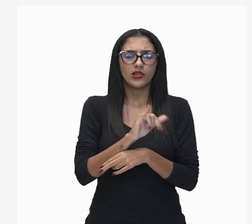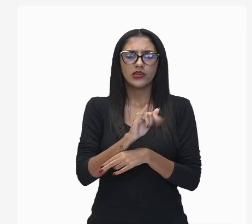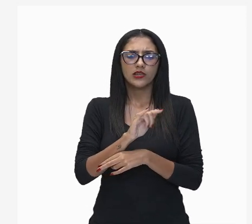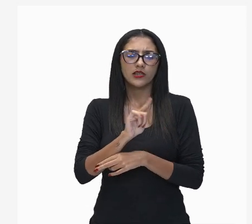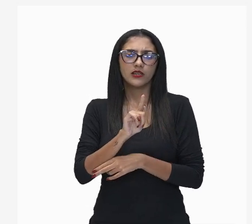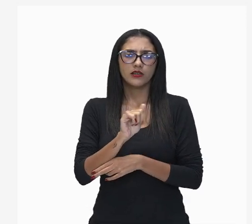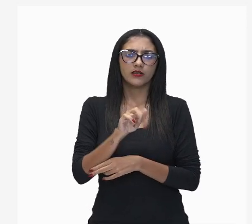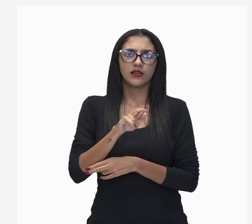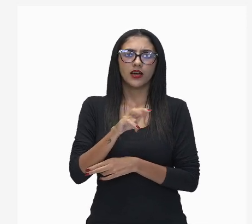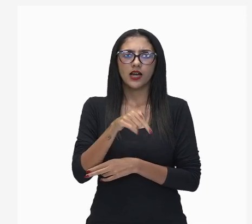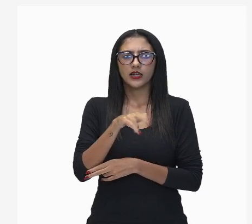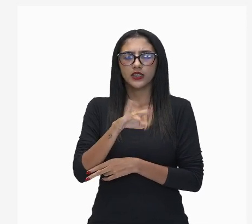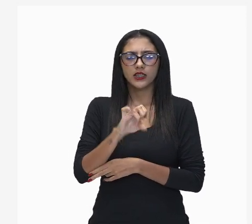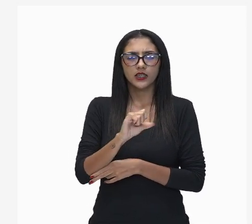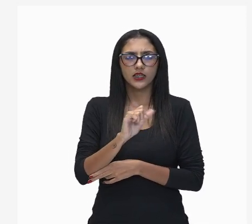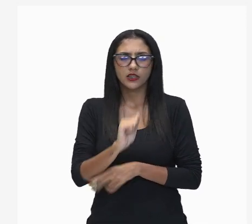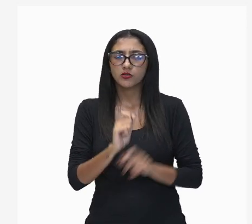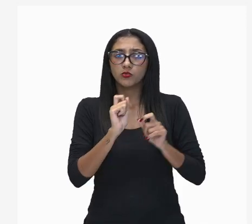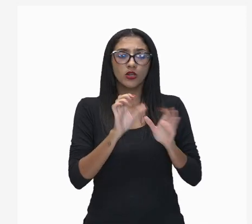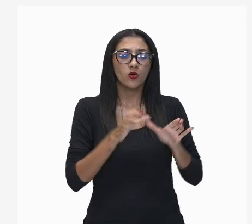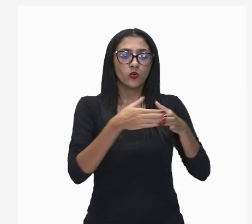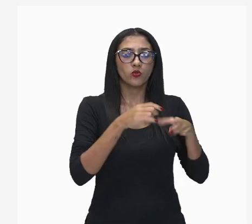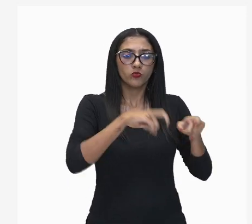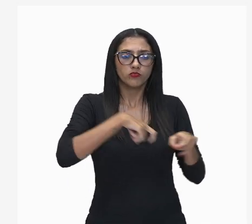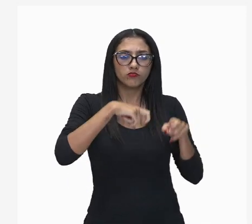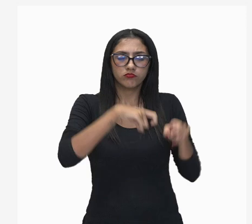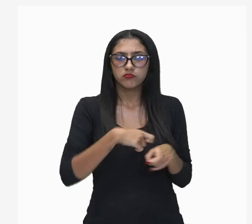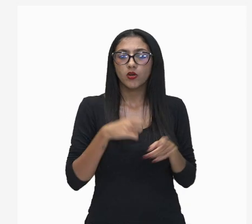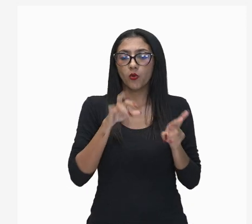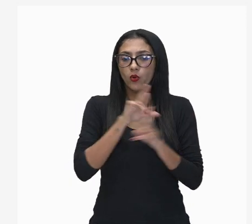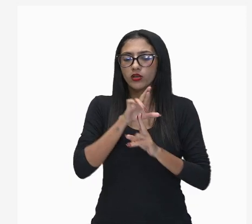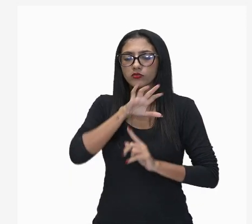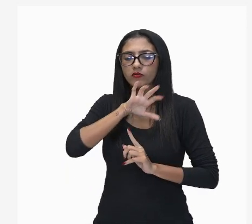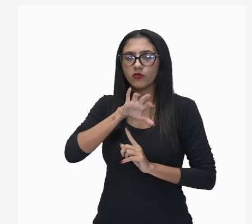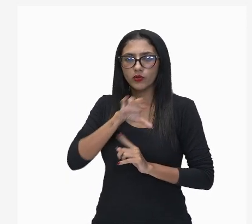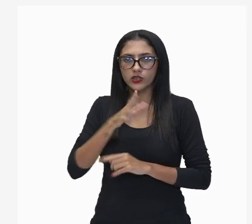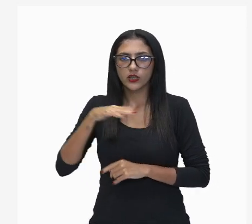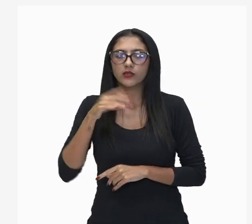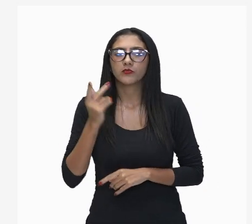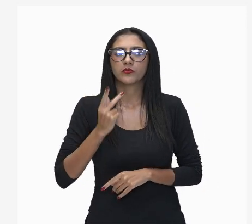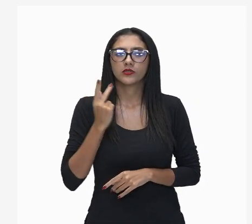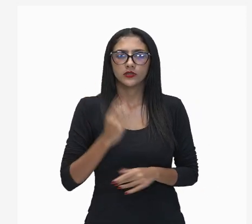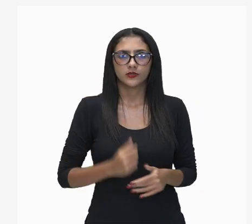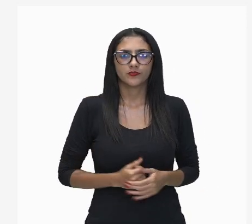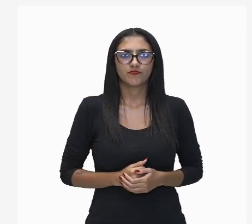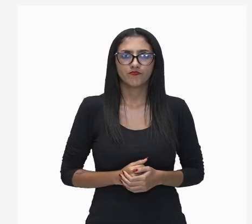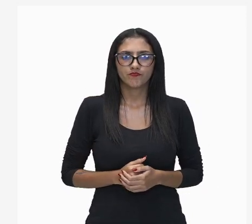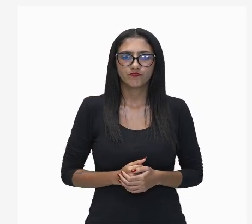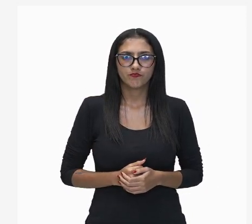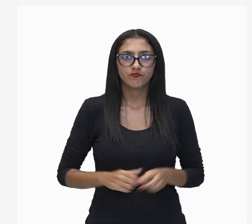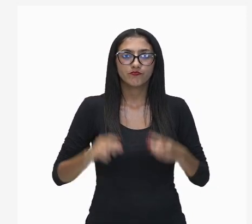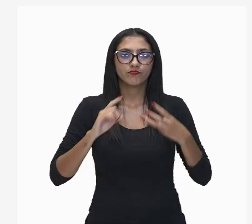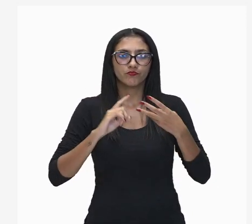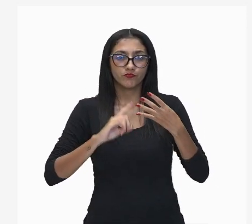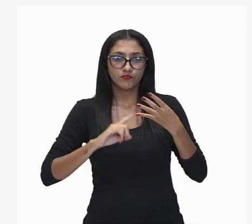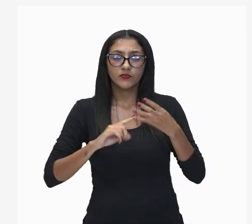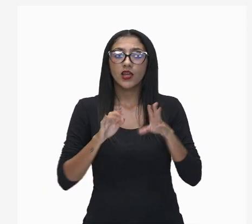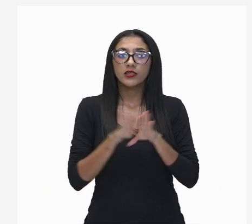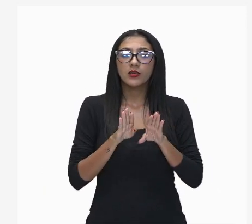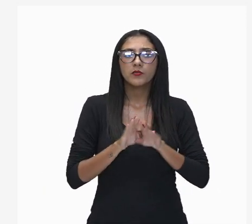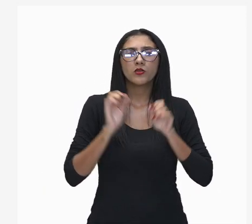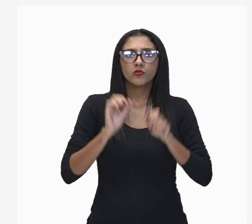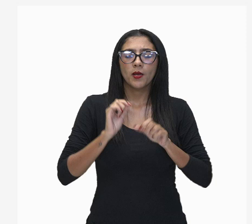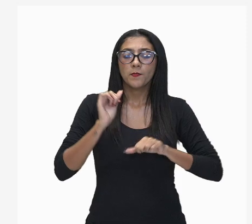rurais dentro da administração federal. Vão querer também a modernização econômica, como,